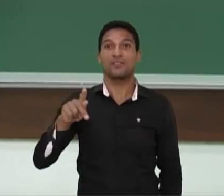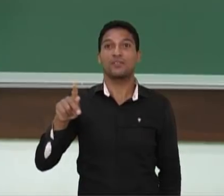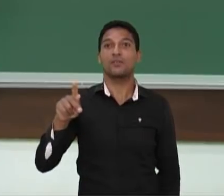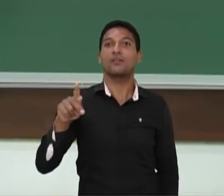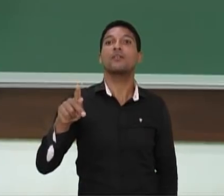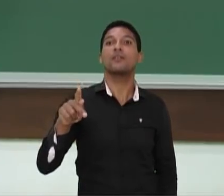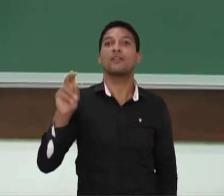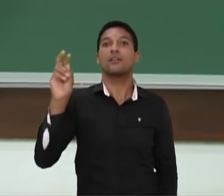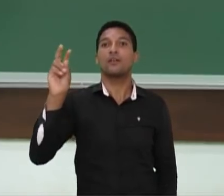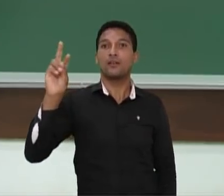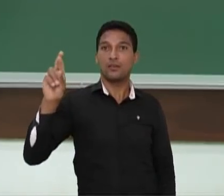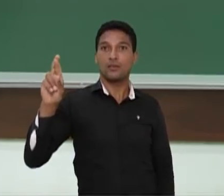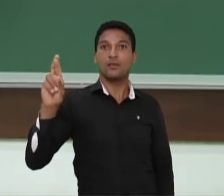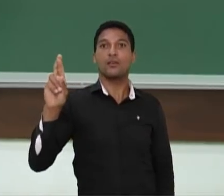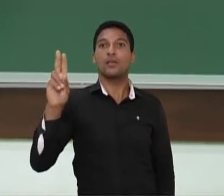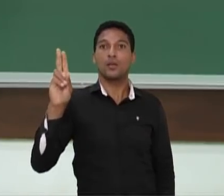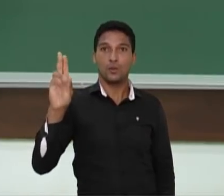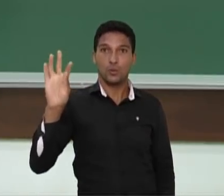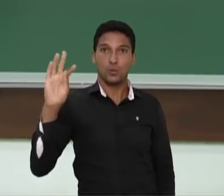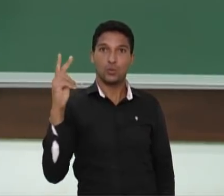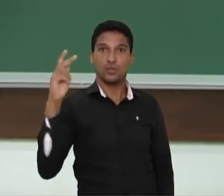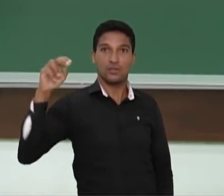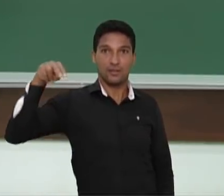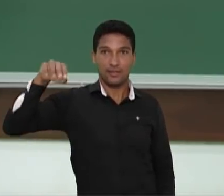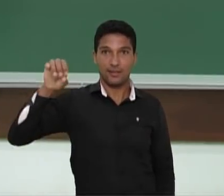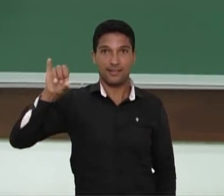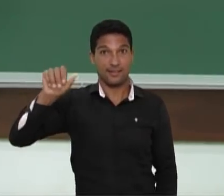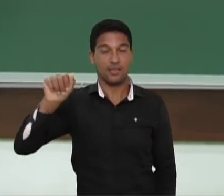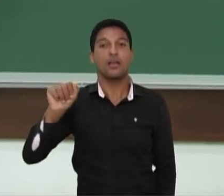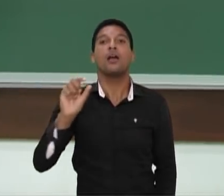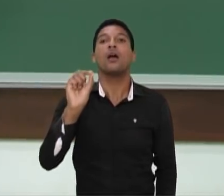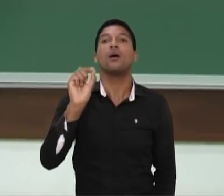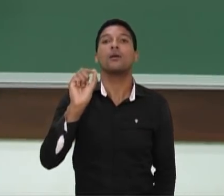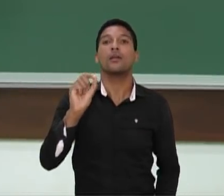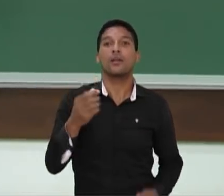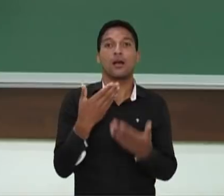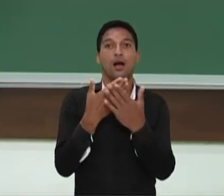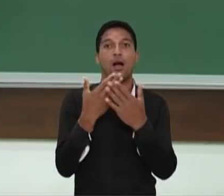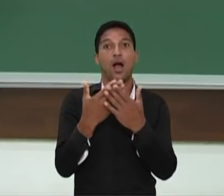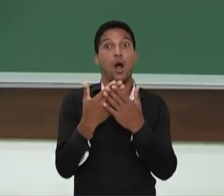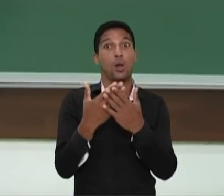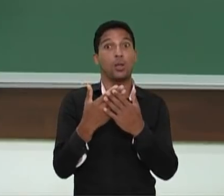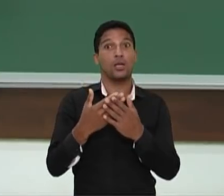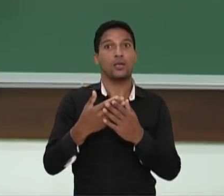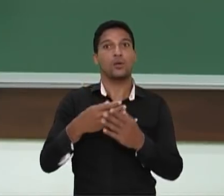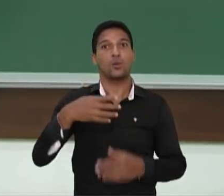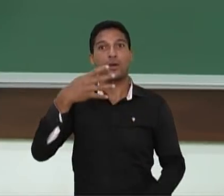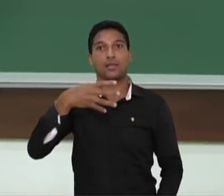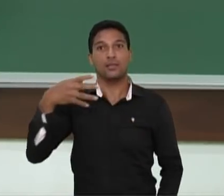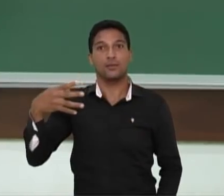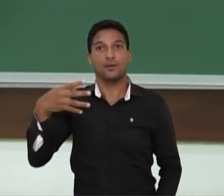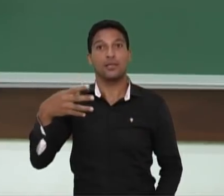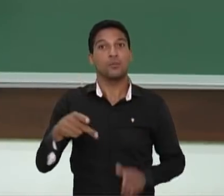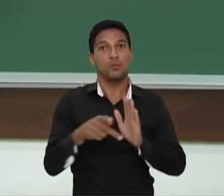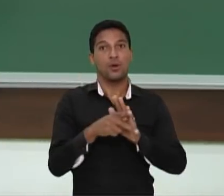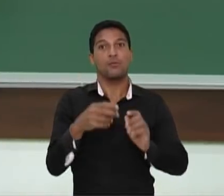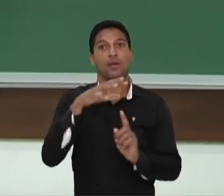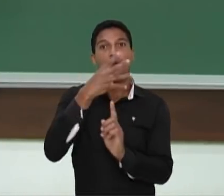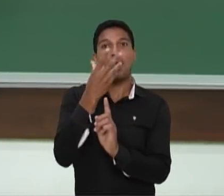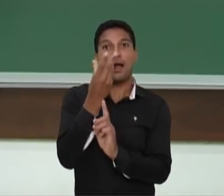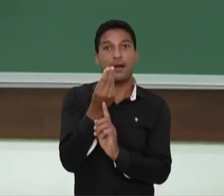na aula 44, falando sobre autos, origens, né? Origens e estilos. Vem com a gente!